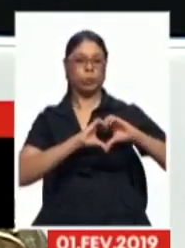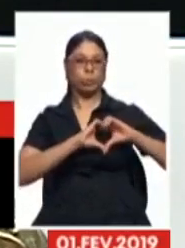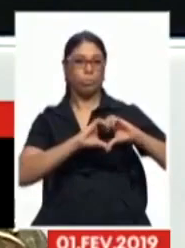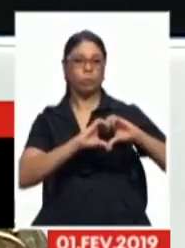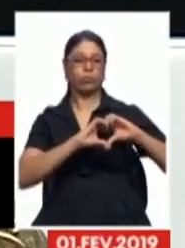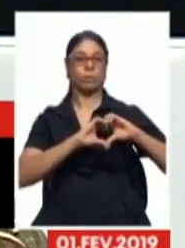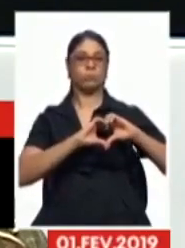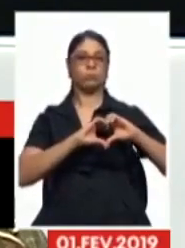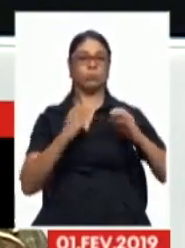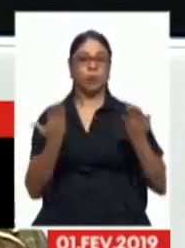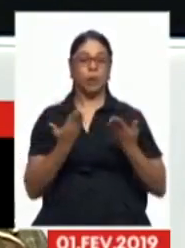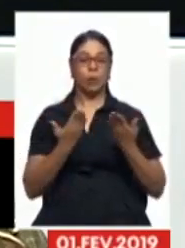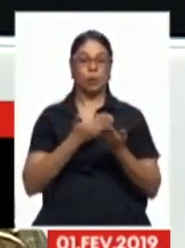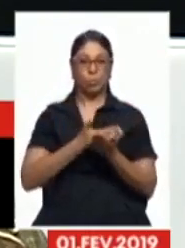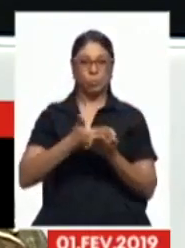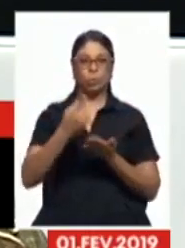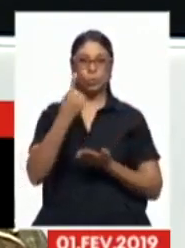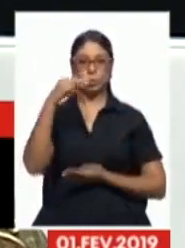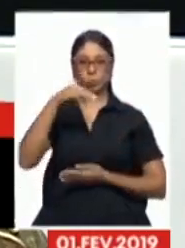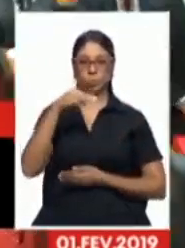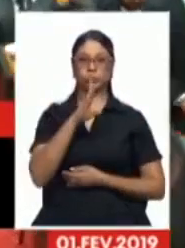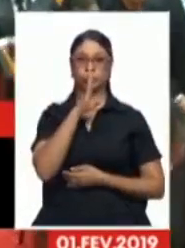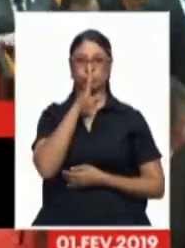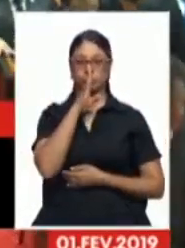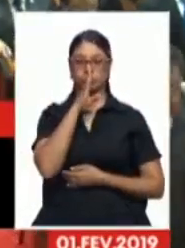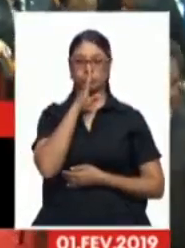este minuto de silêncio.